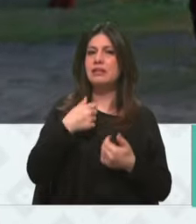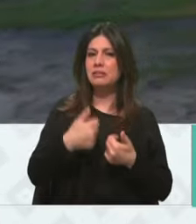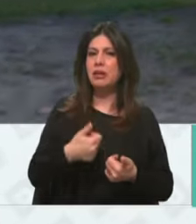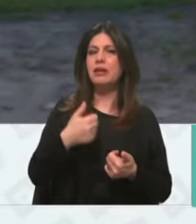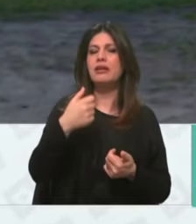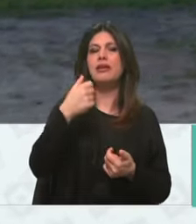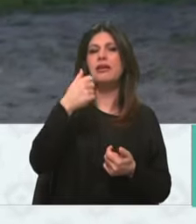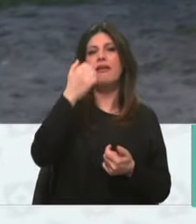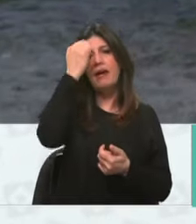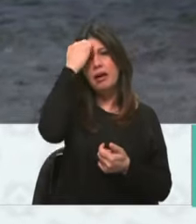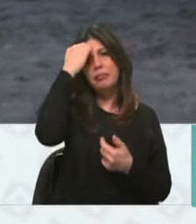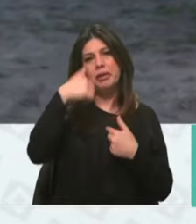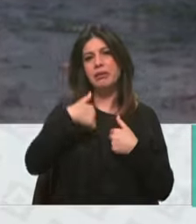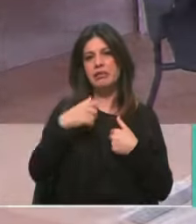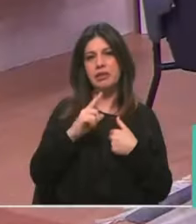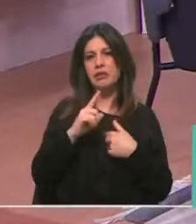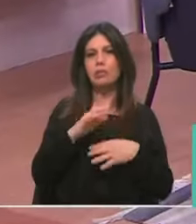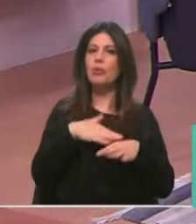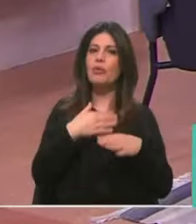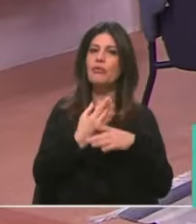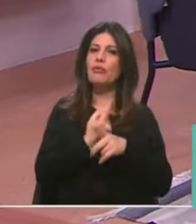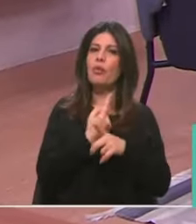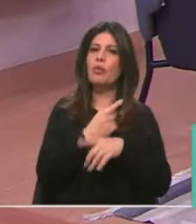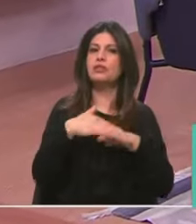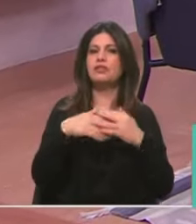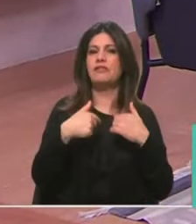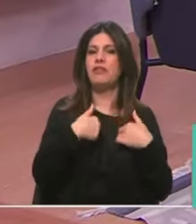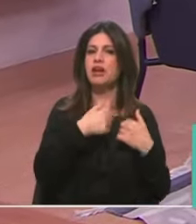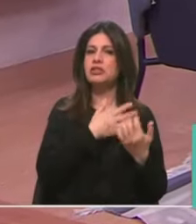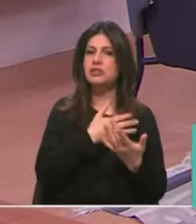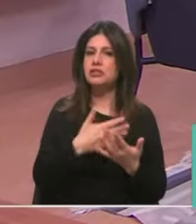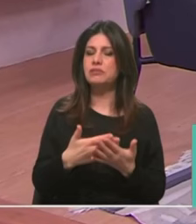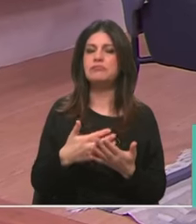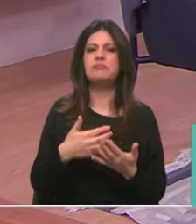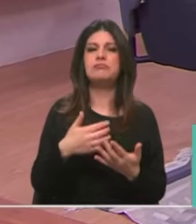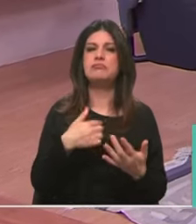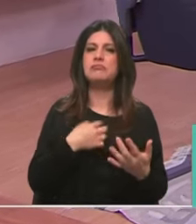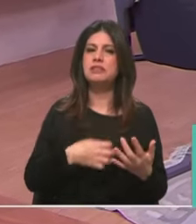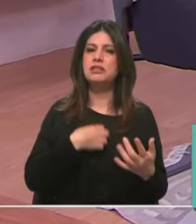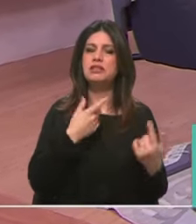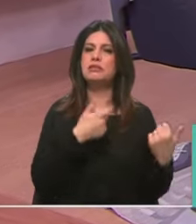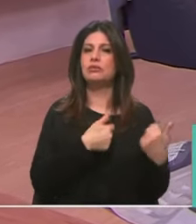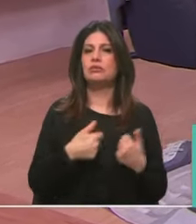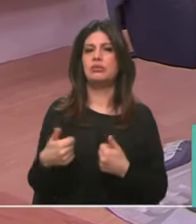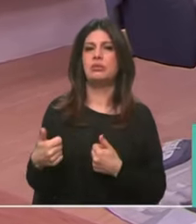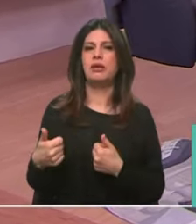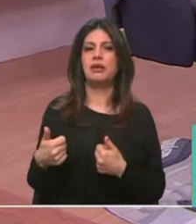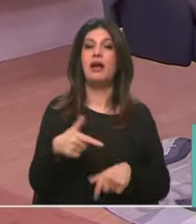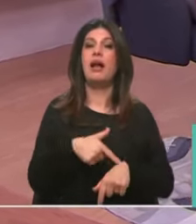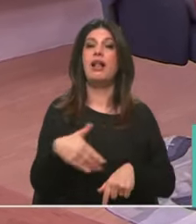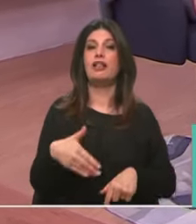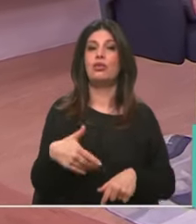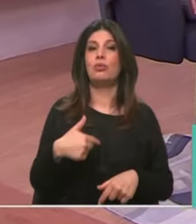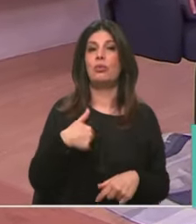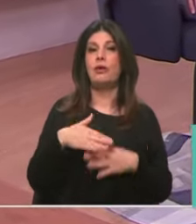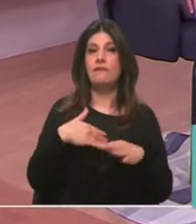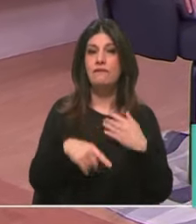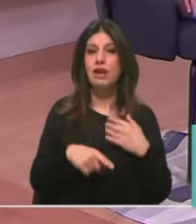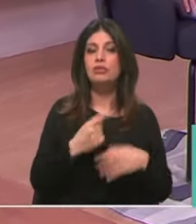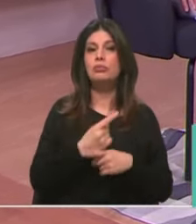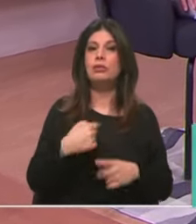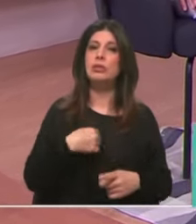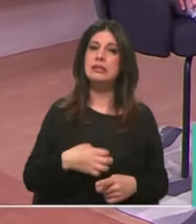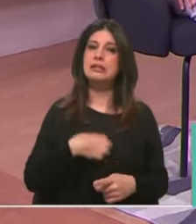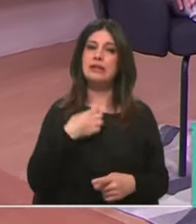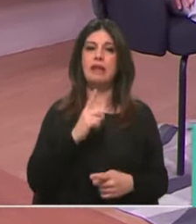arrependo de nenhuma atitude que tenha a tomar, nem de nenhuma decisão. Fiz sempre aquilo que no momento achei que